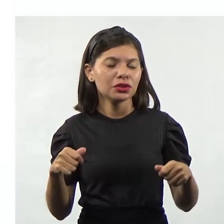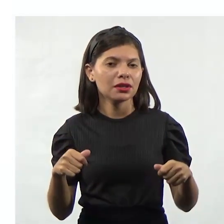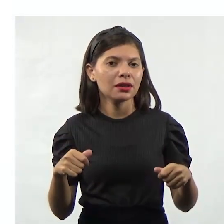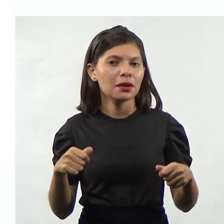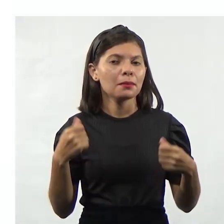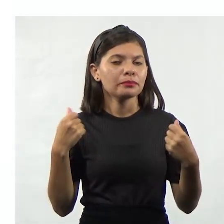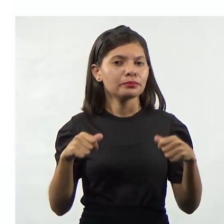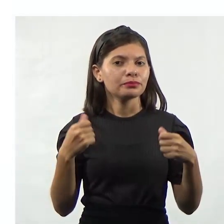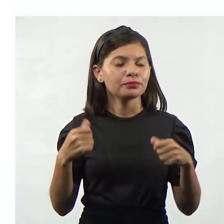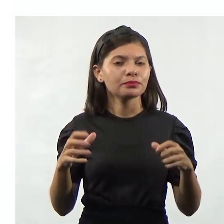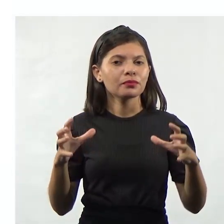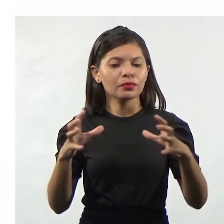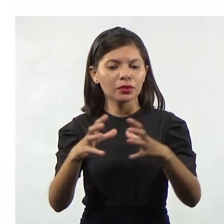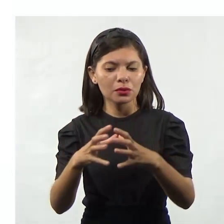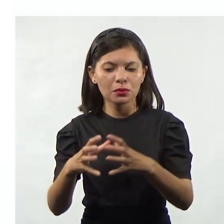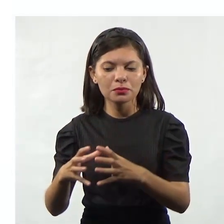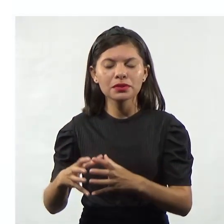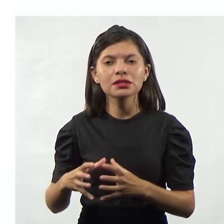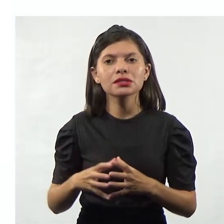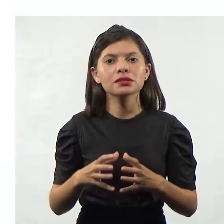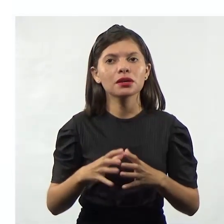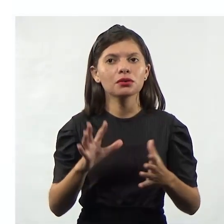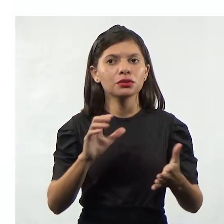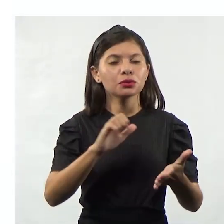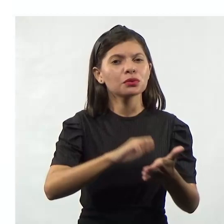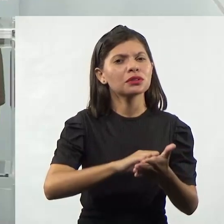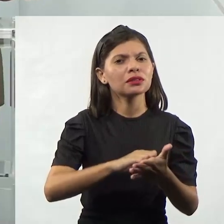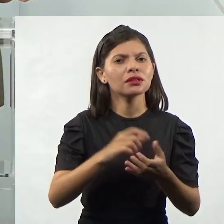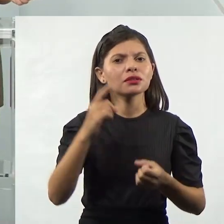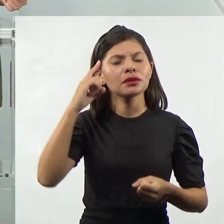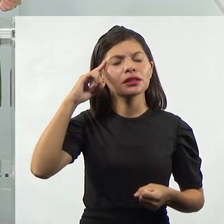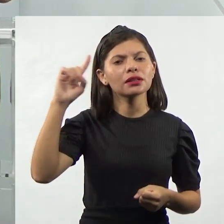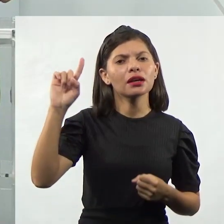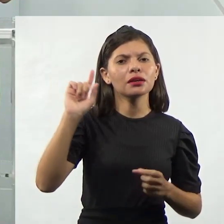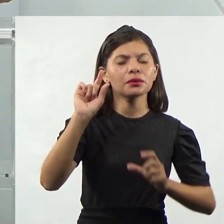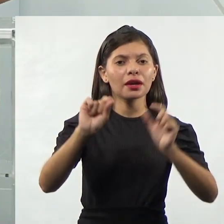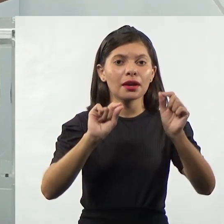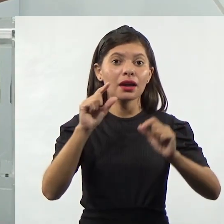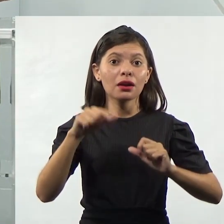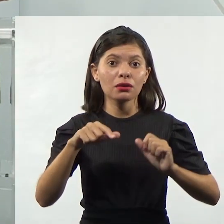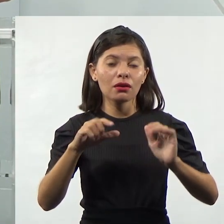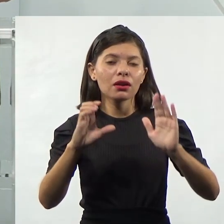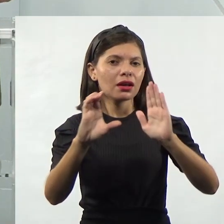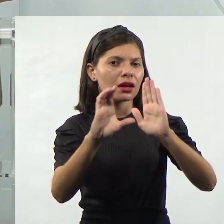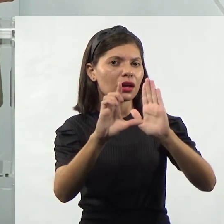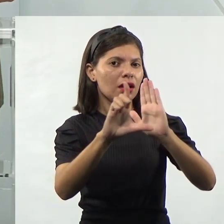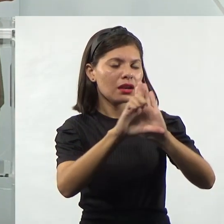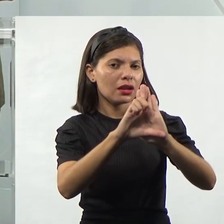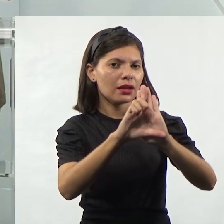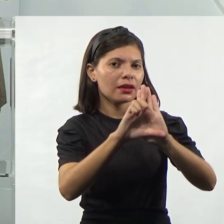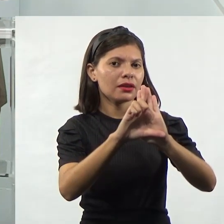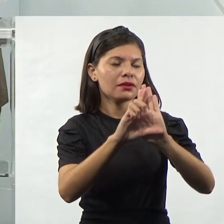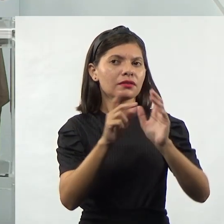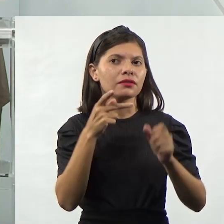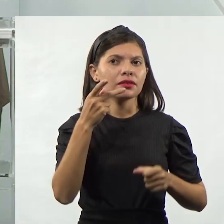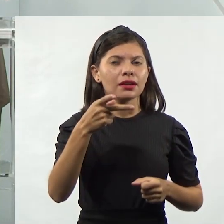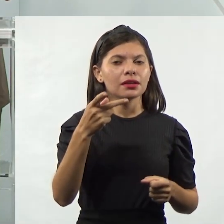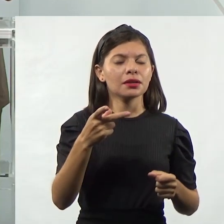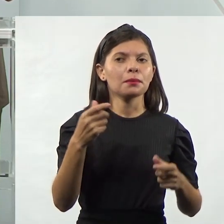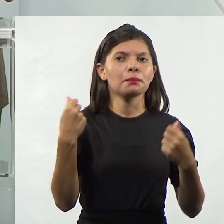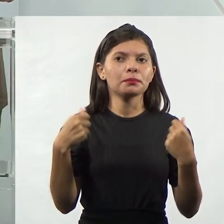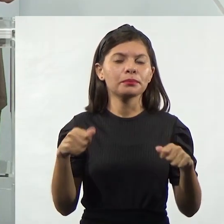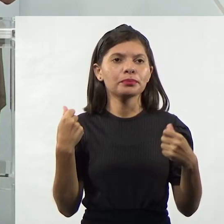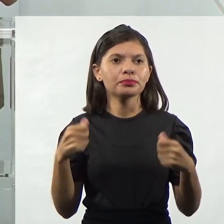ser necessária a comissão de contratação. Então, qual que é a ideia? Agora, a lei fala que, basicamente, a